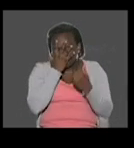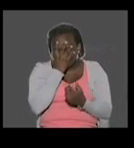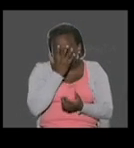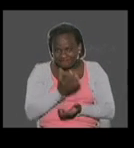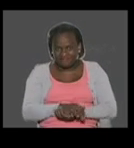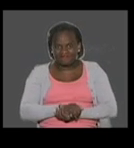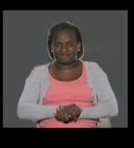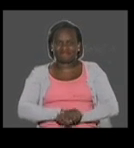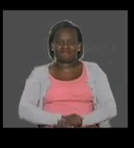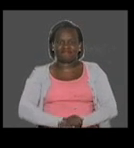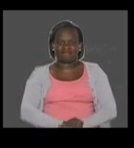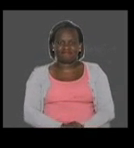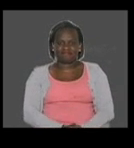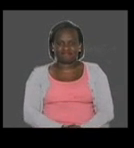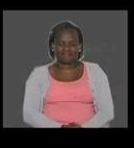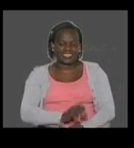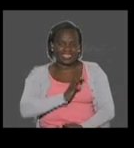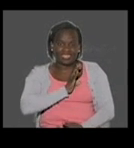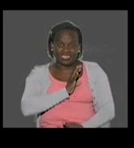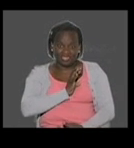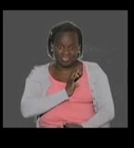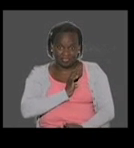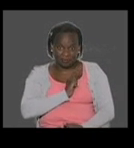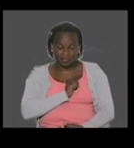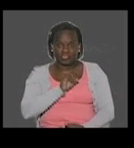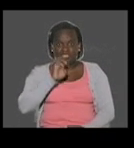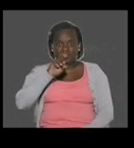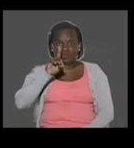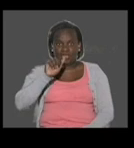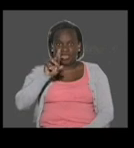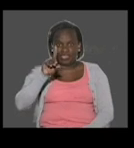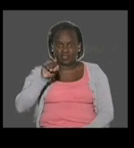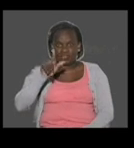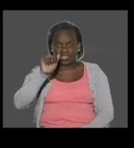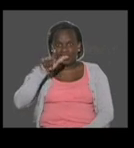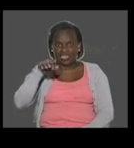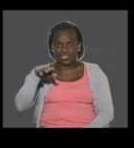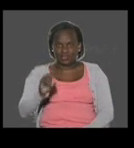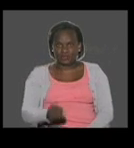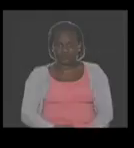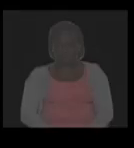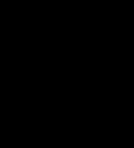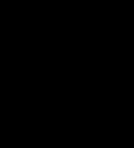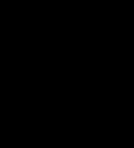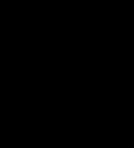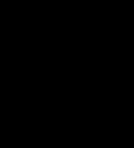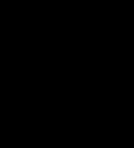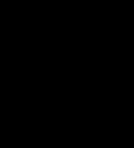morriam de vergonha. O amor de Eduardo Galeano.